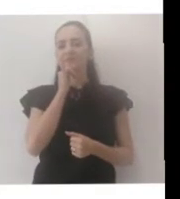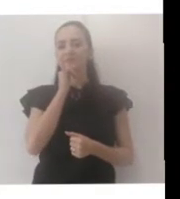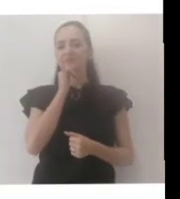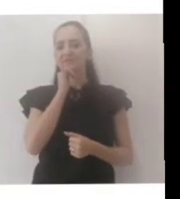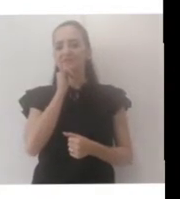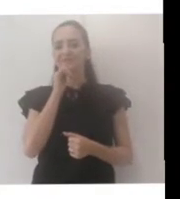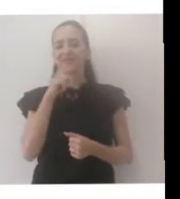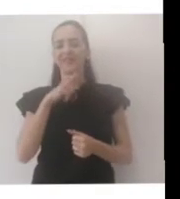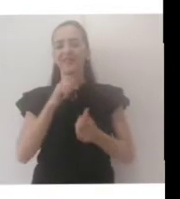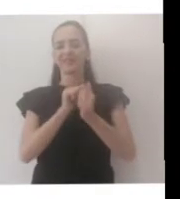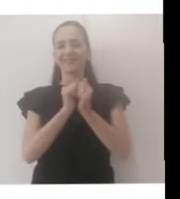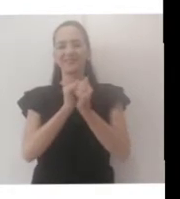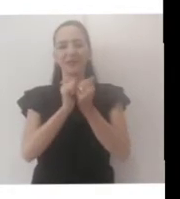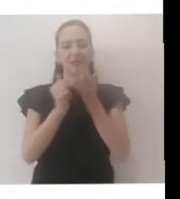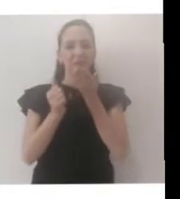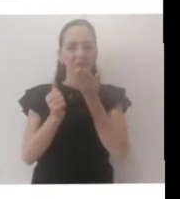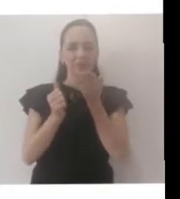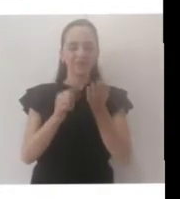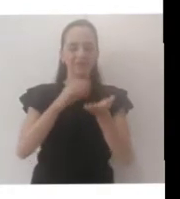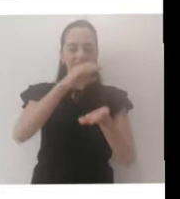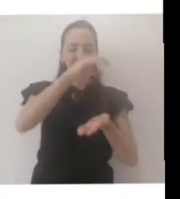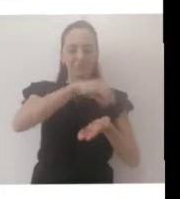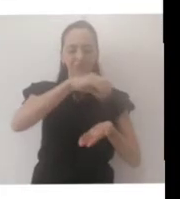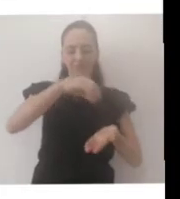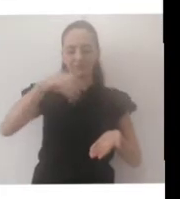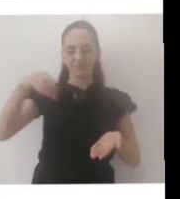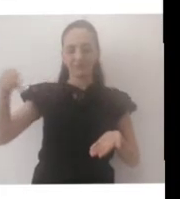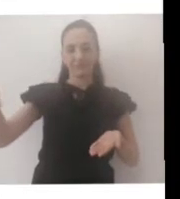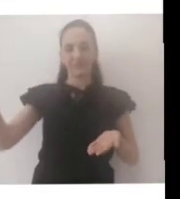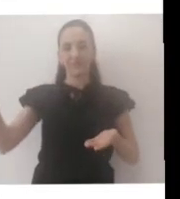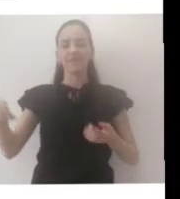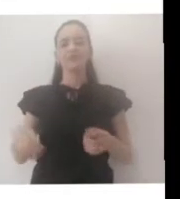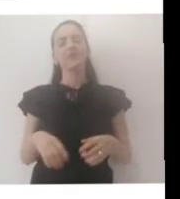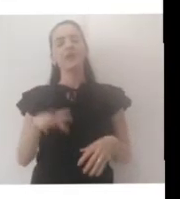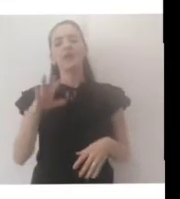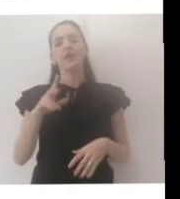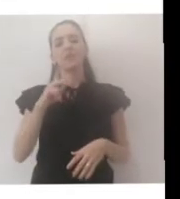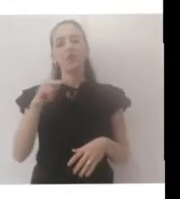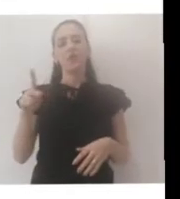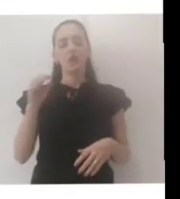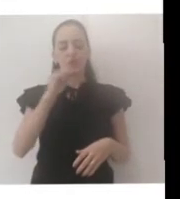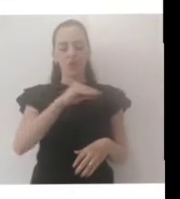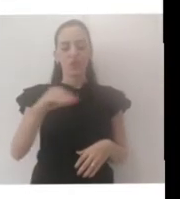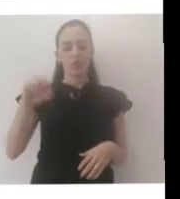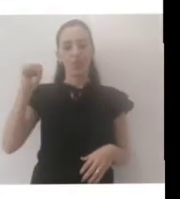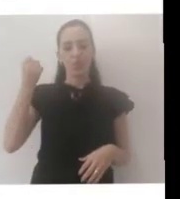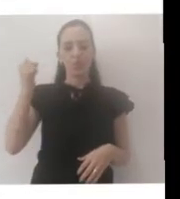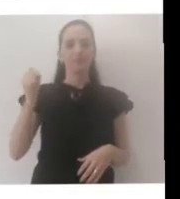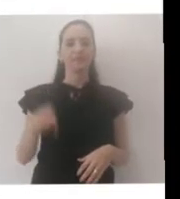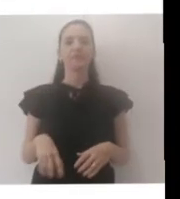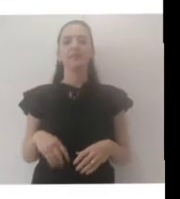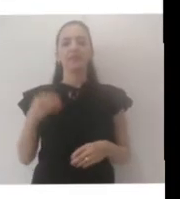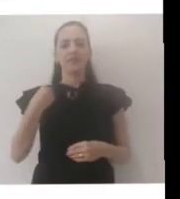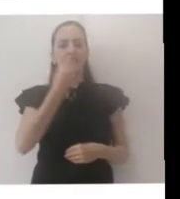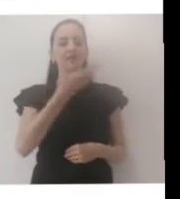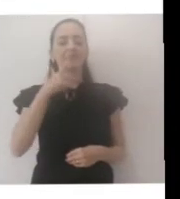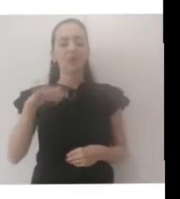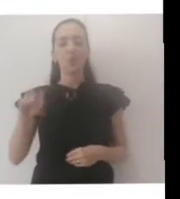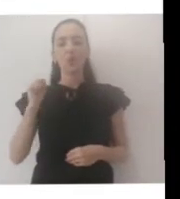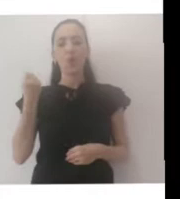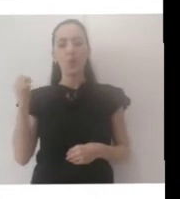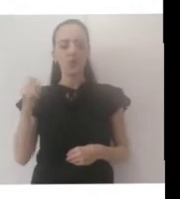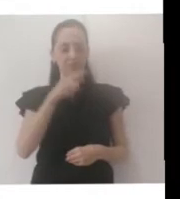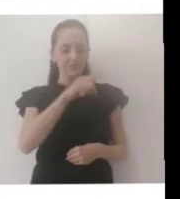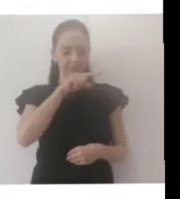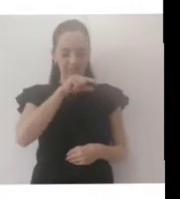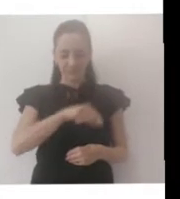coloca 8 pedaços de isopor enfileirados e entrega 8 pedaços para outra criança enfileirar, a tendência é que a criança